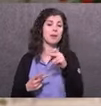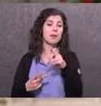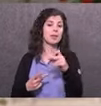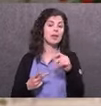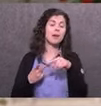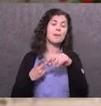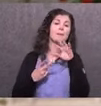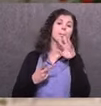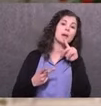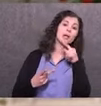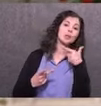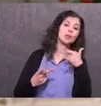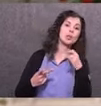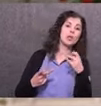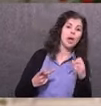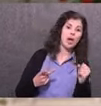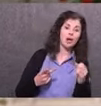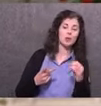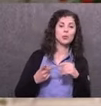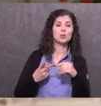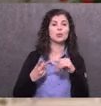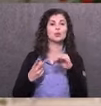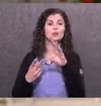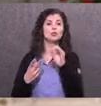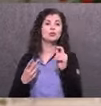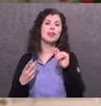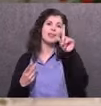mãe dos filhos de Zebedeu.